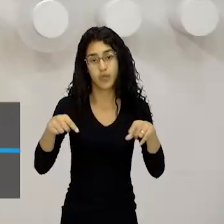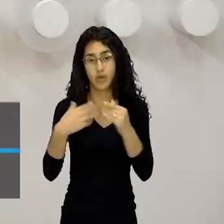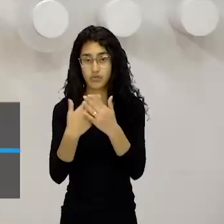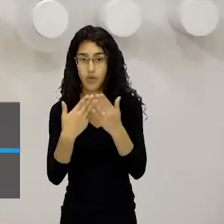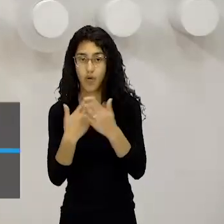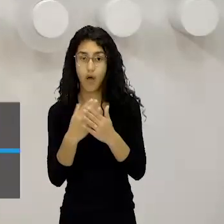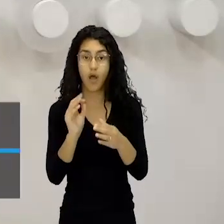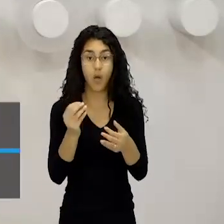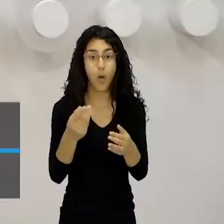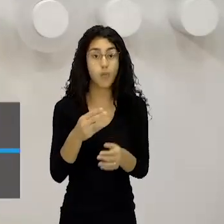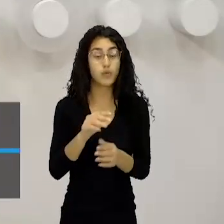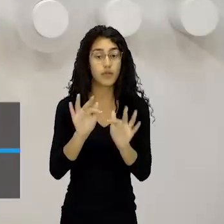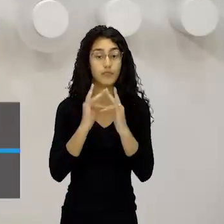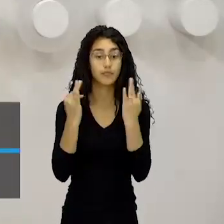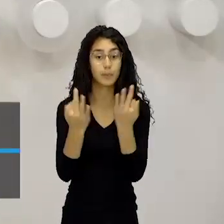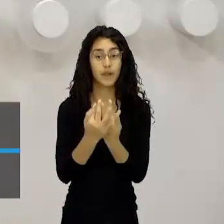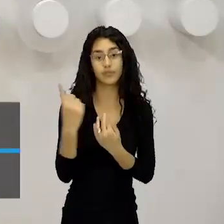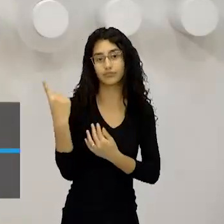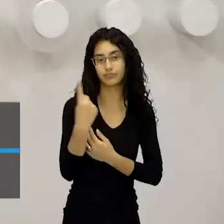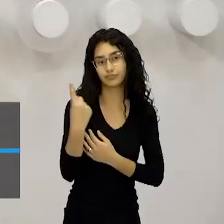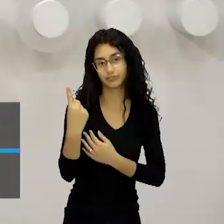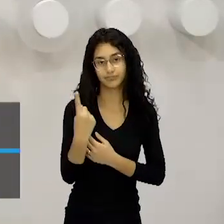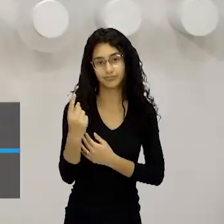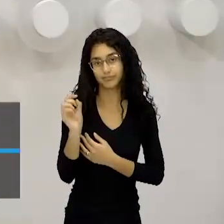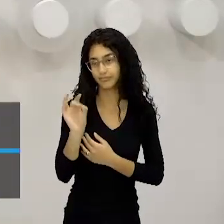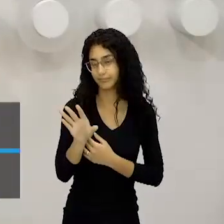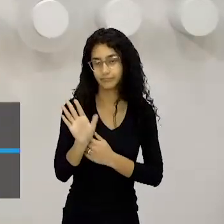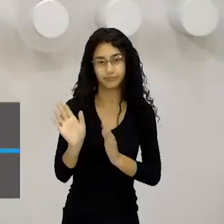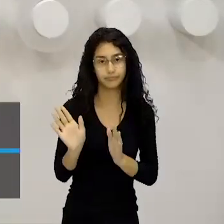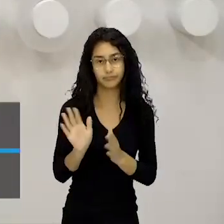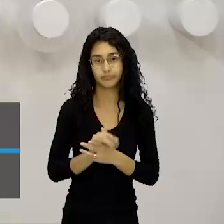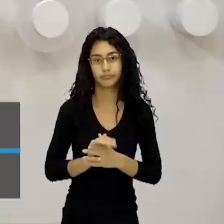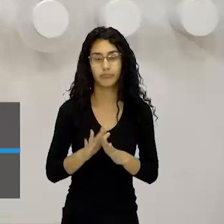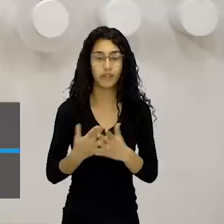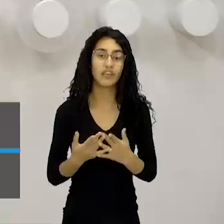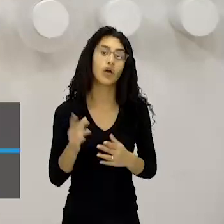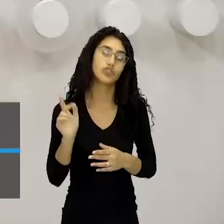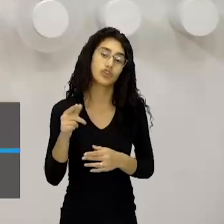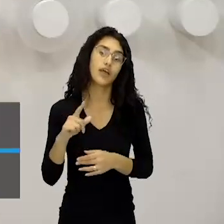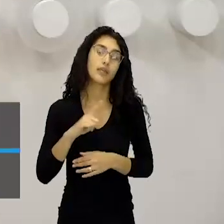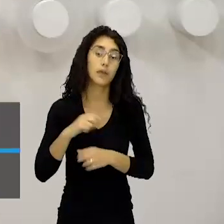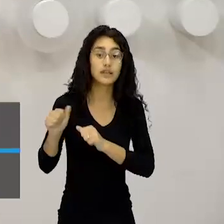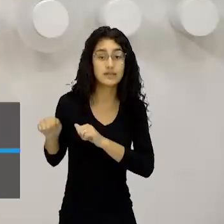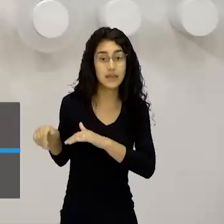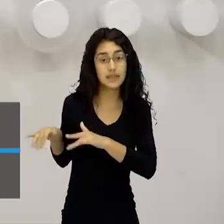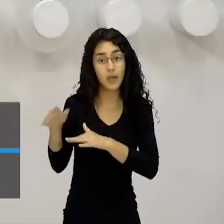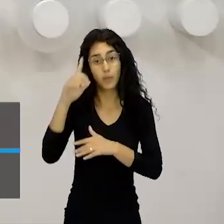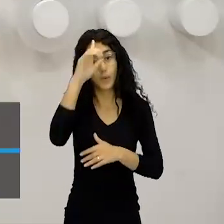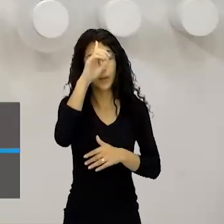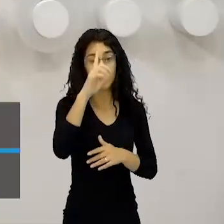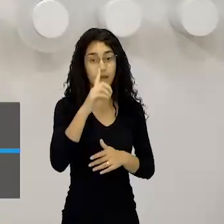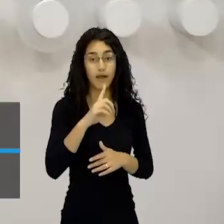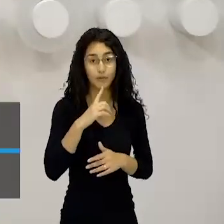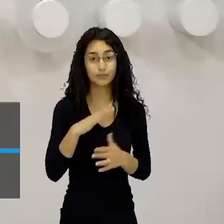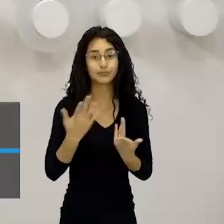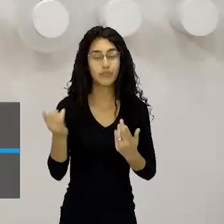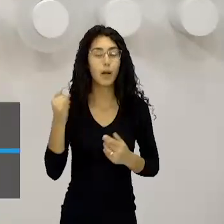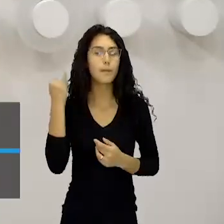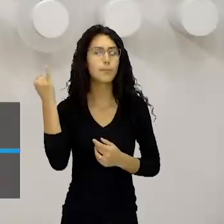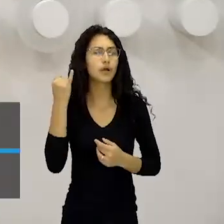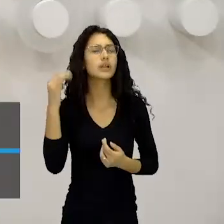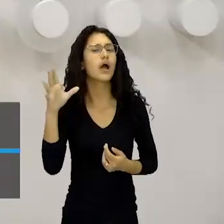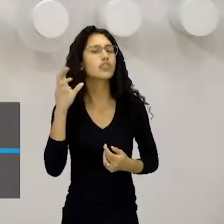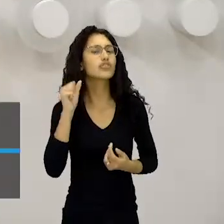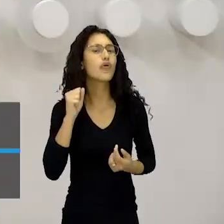família, ele se isola. Né? E a gente está até nesse tema agora de Setembro Amarelo, e é importante você ouvir. Então,